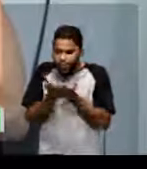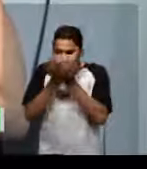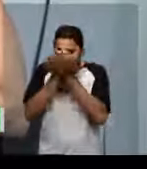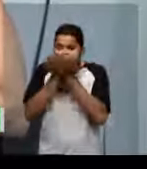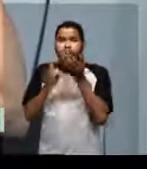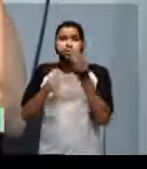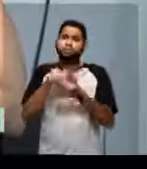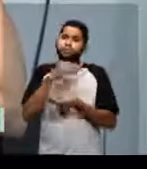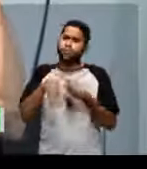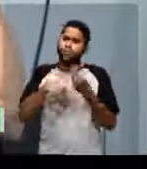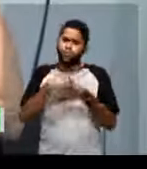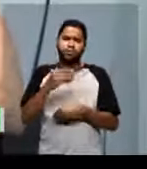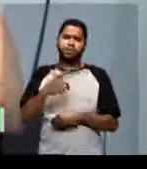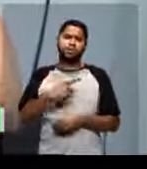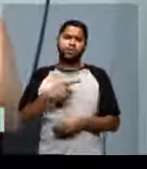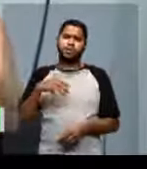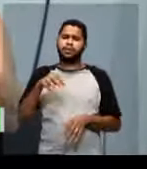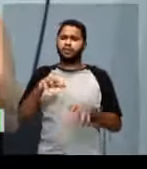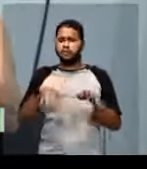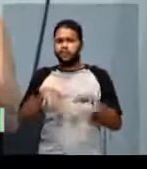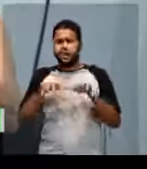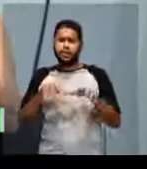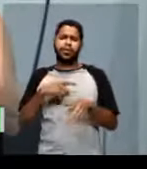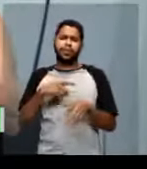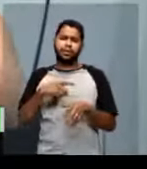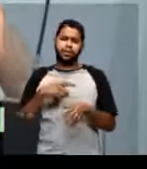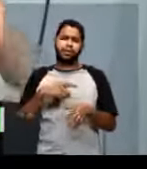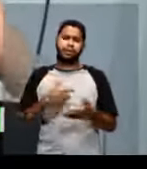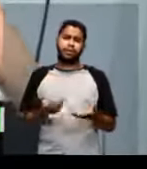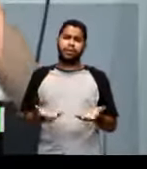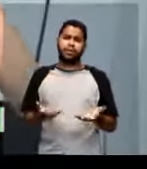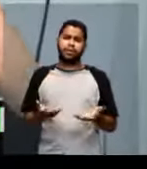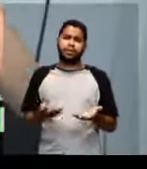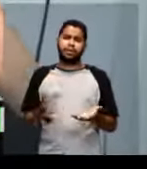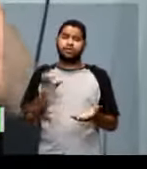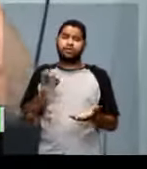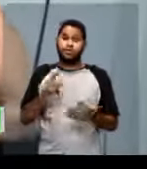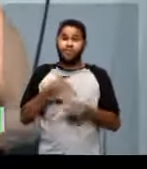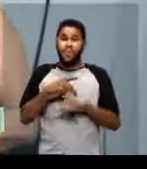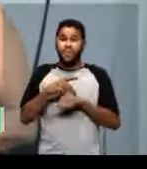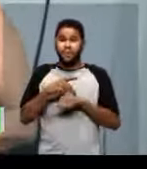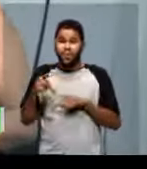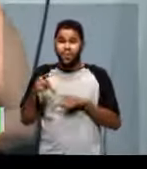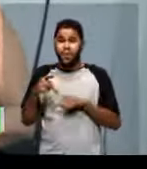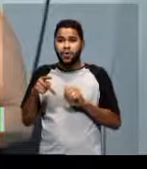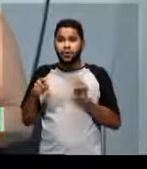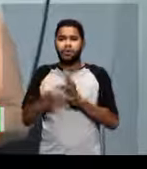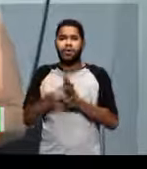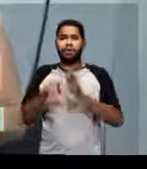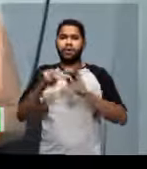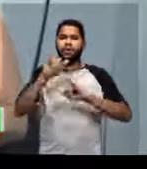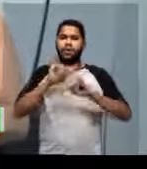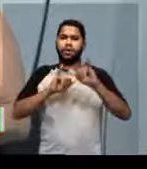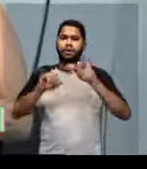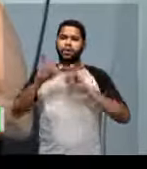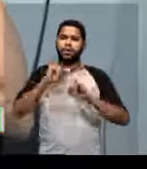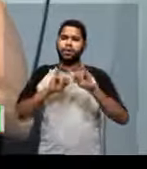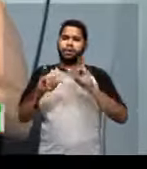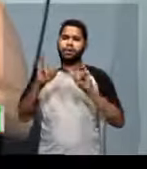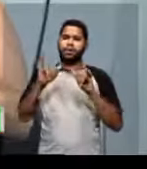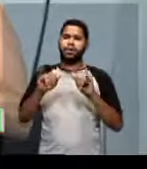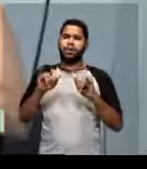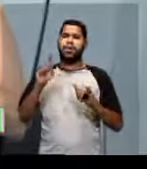mistura, é cheia ali de minerais. Eu falo até de água mineral, tá? Então, só existe água pura no laboratório, que é